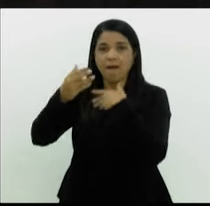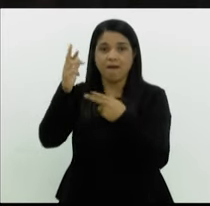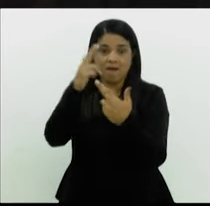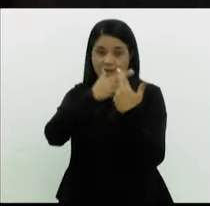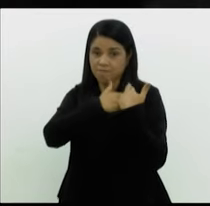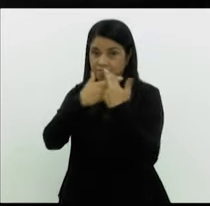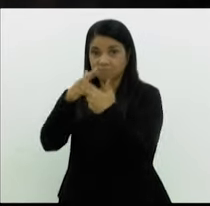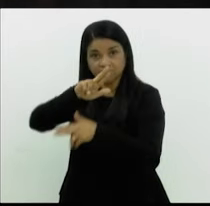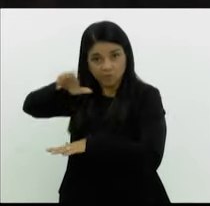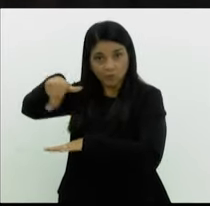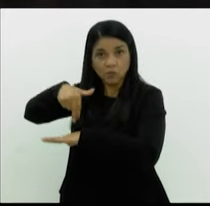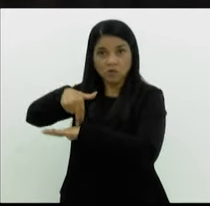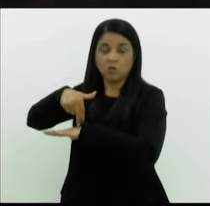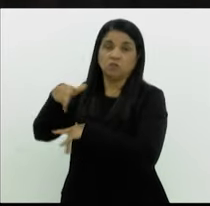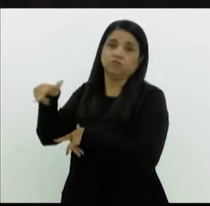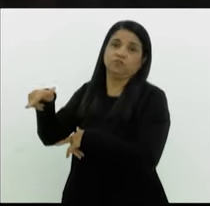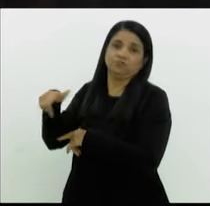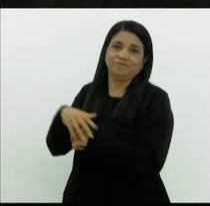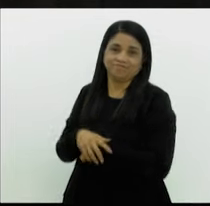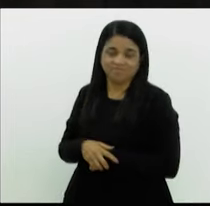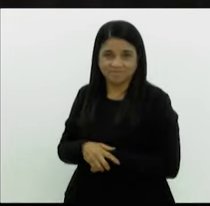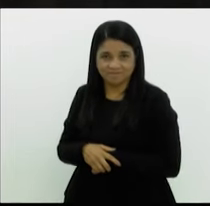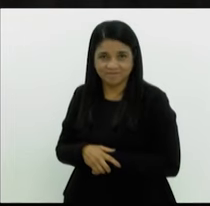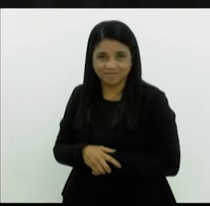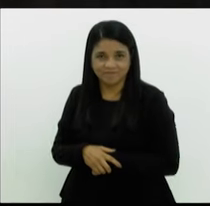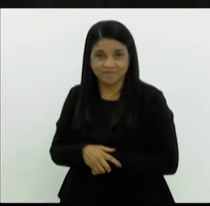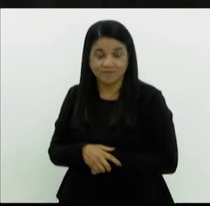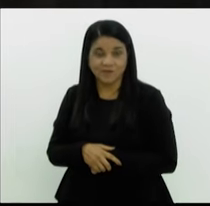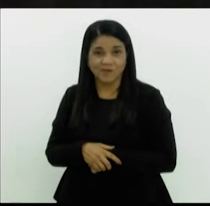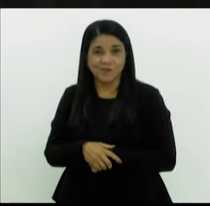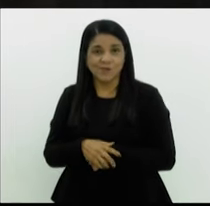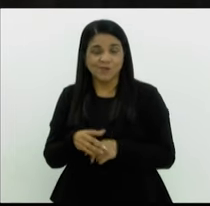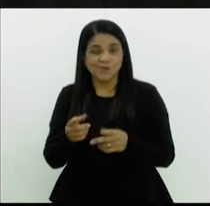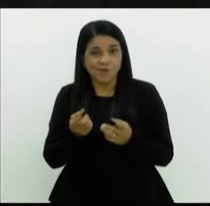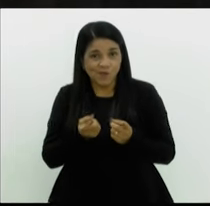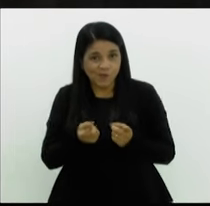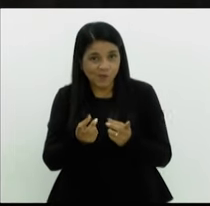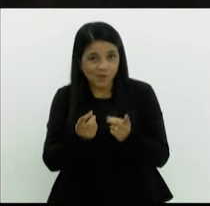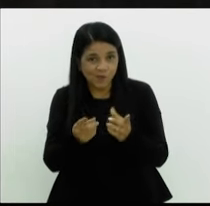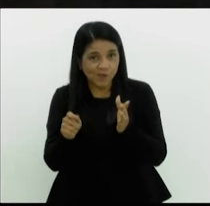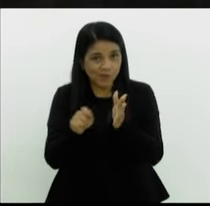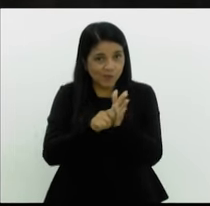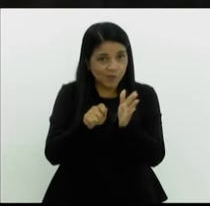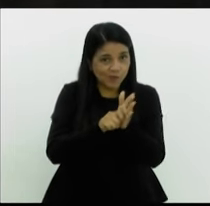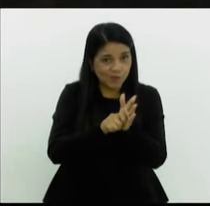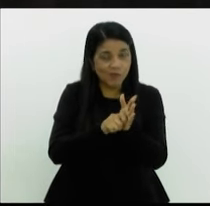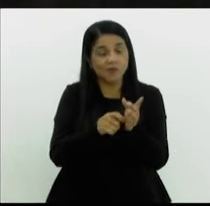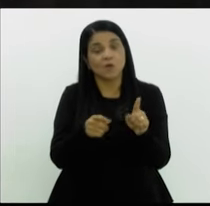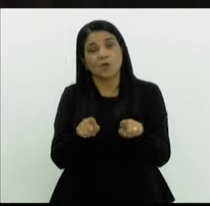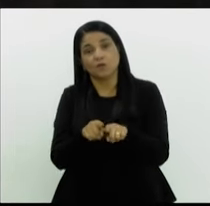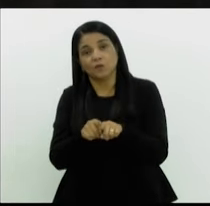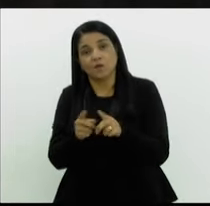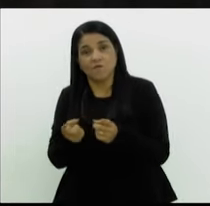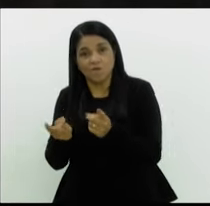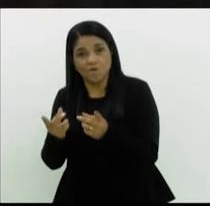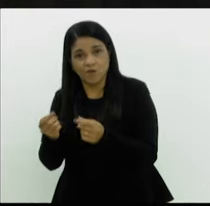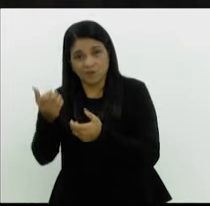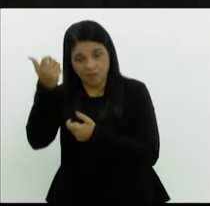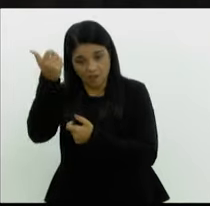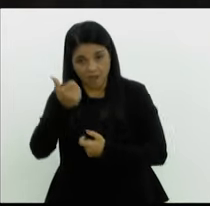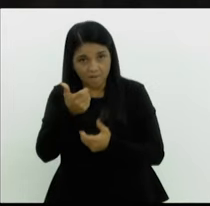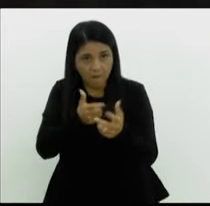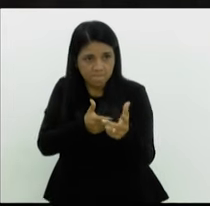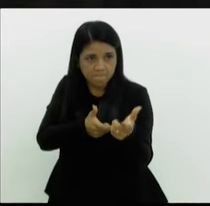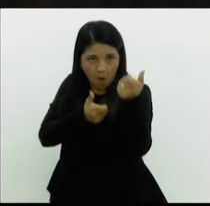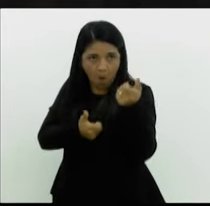União. Até porque o tráfico, quer seja de armas, quer seja de drogas, é